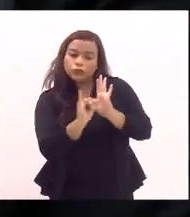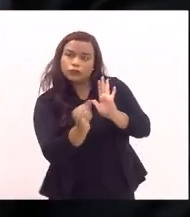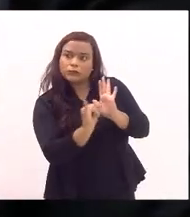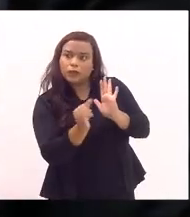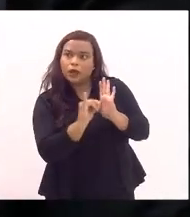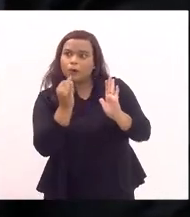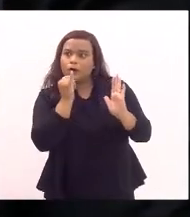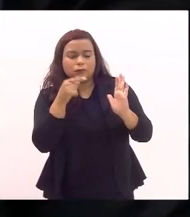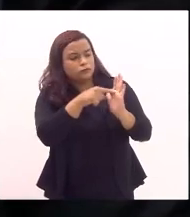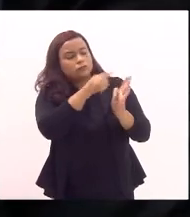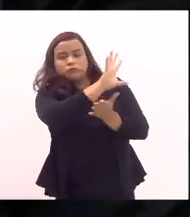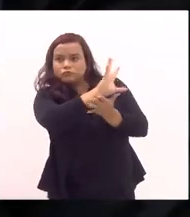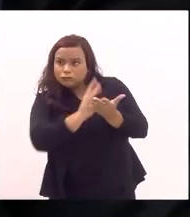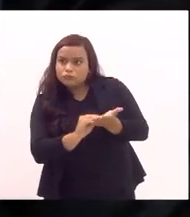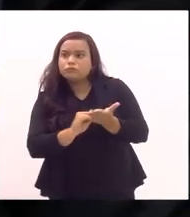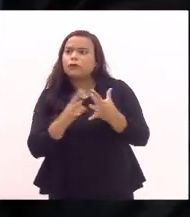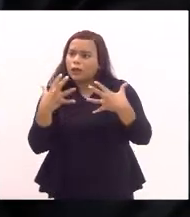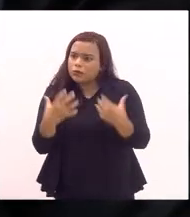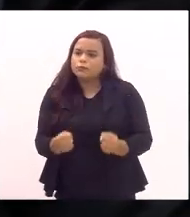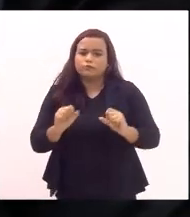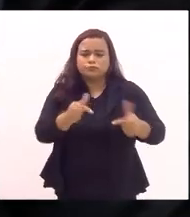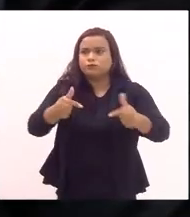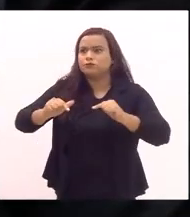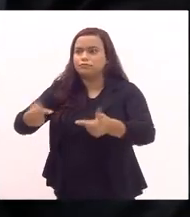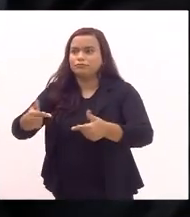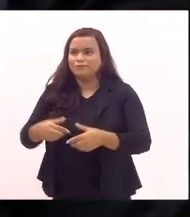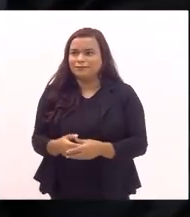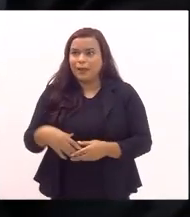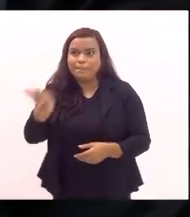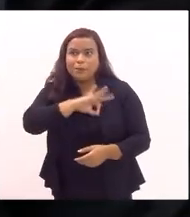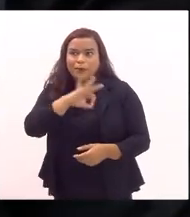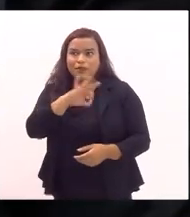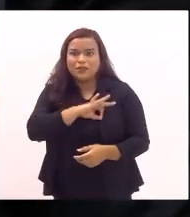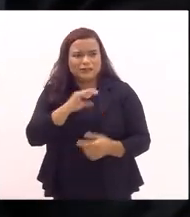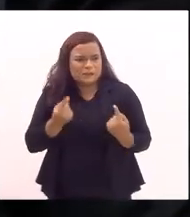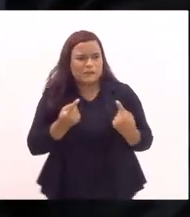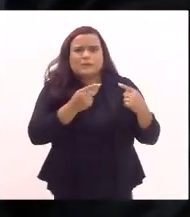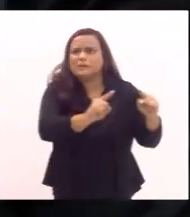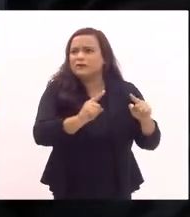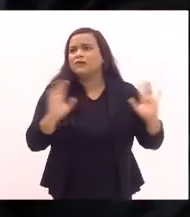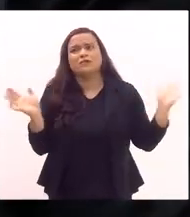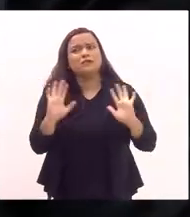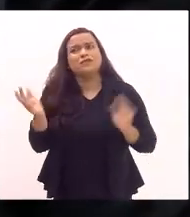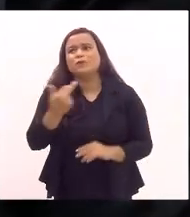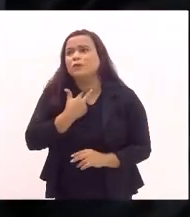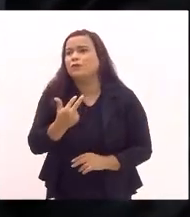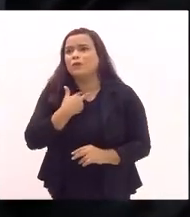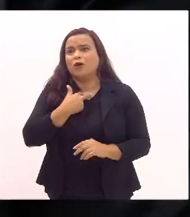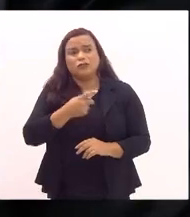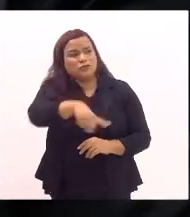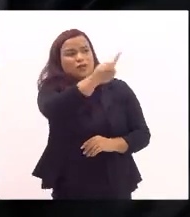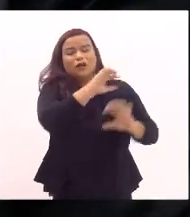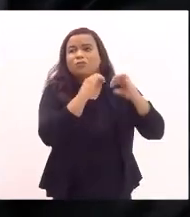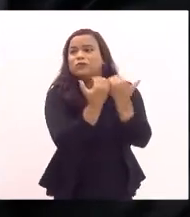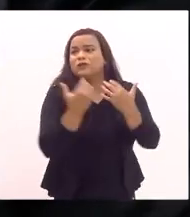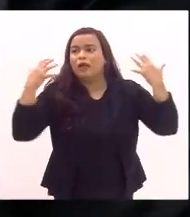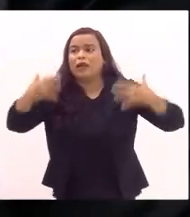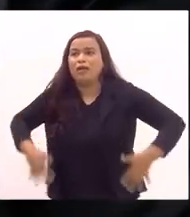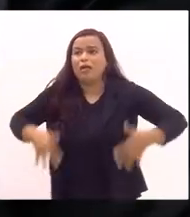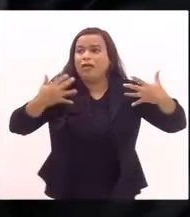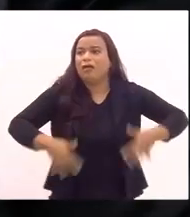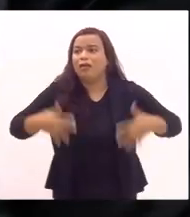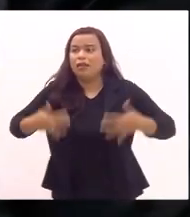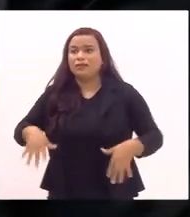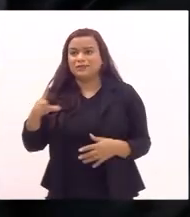e não que ele deixe a sua Polícia Militar a guarda essa forma um desespero na comunidade Deputado